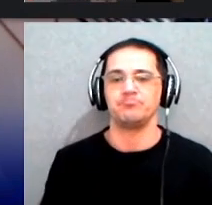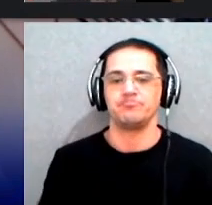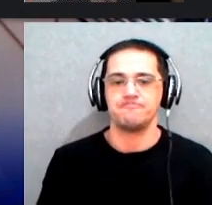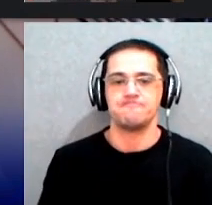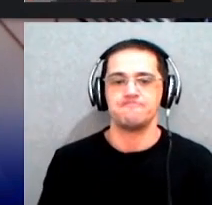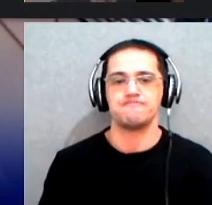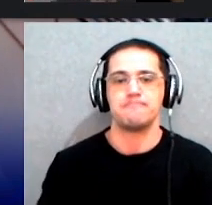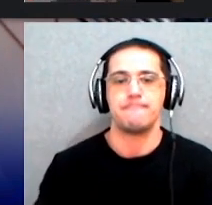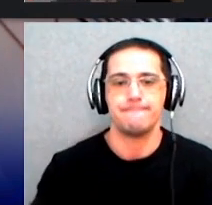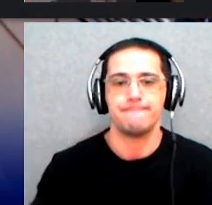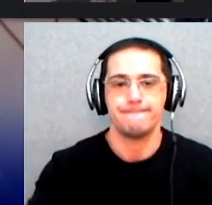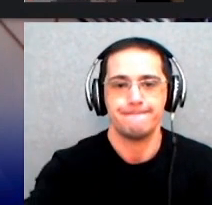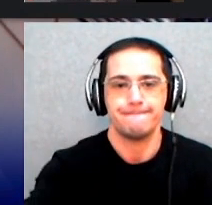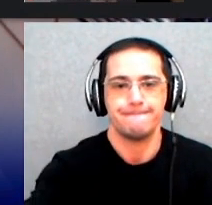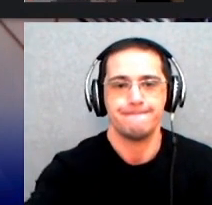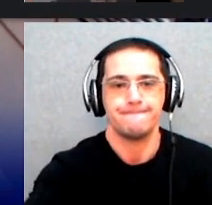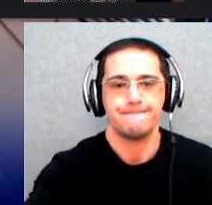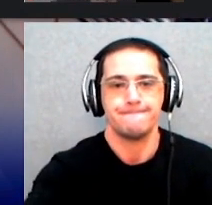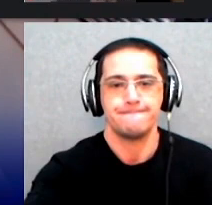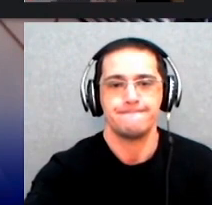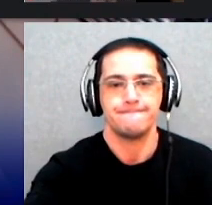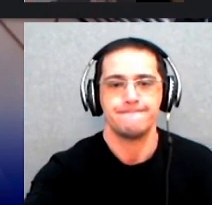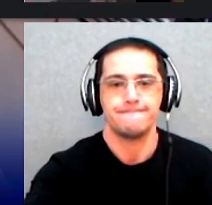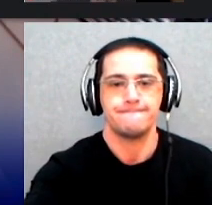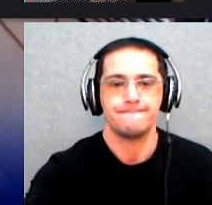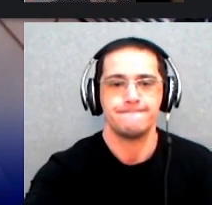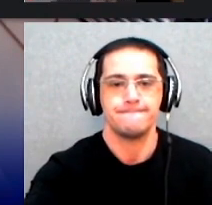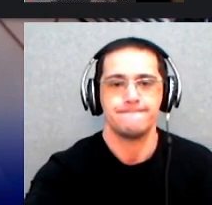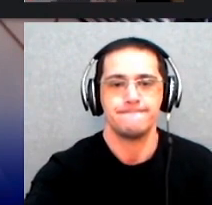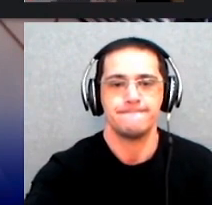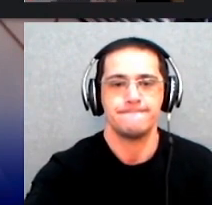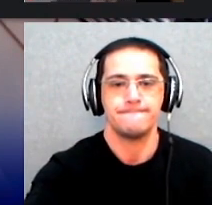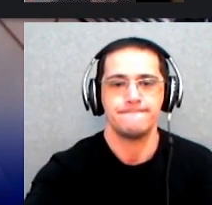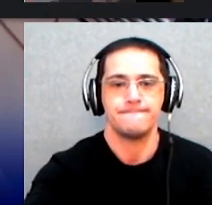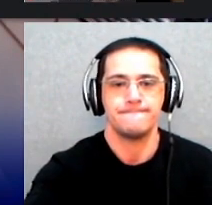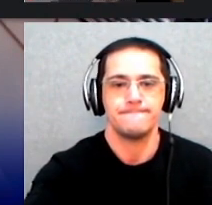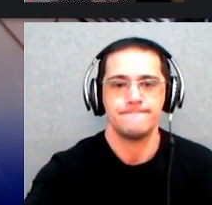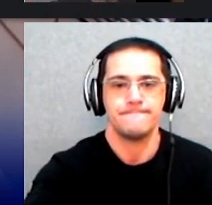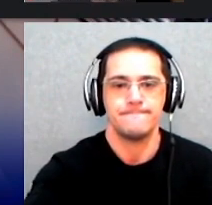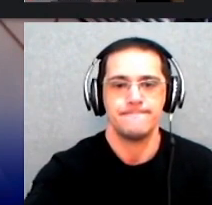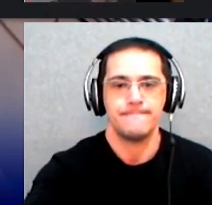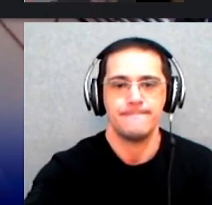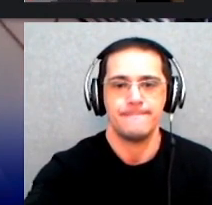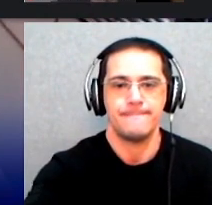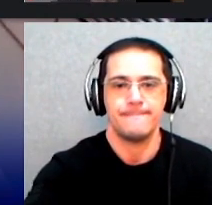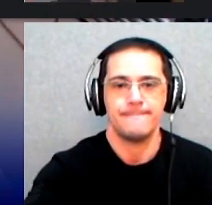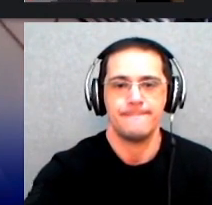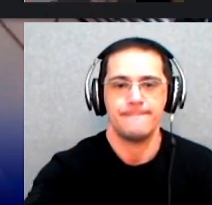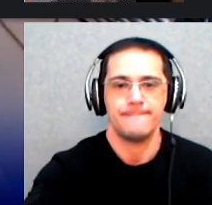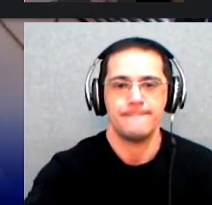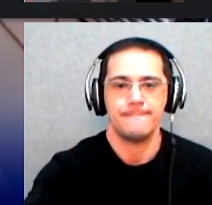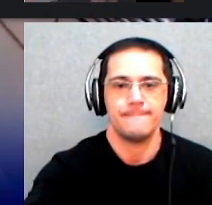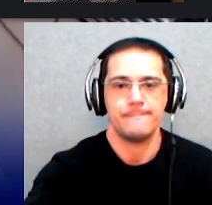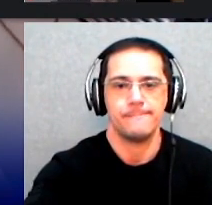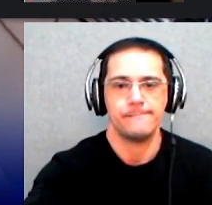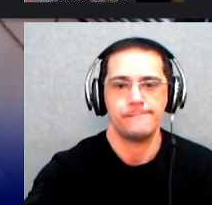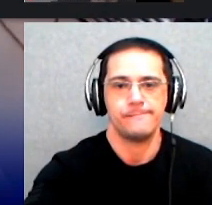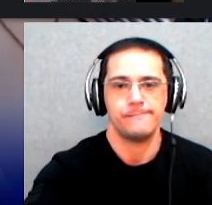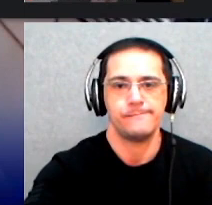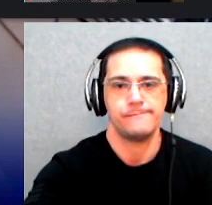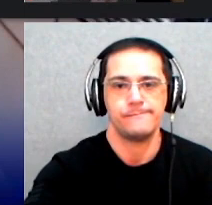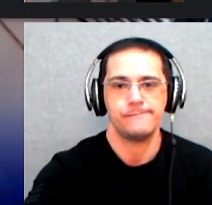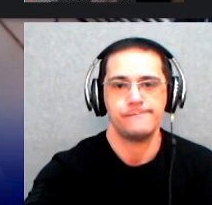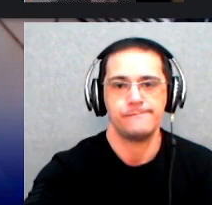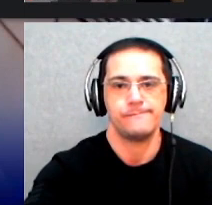eu escrevi uma coluna no Conjur, junto com o Thiago Minager, da Abracrim do Rio, sobre isso, sobre oralidade e cultura de audiência.